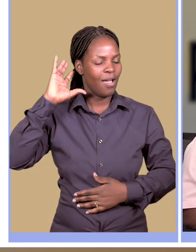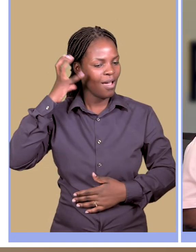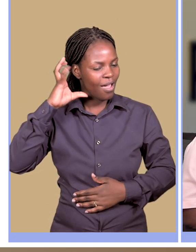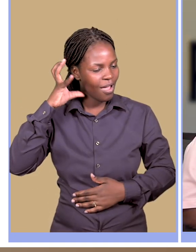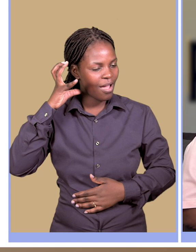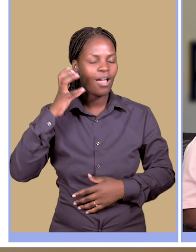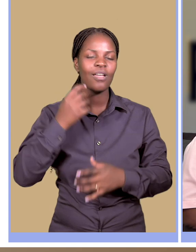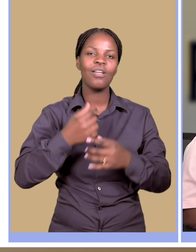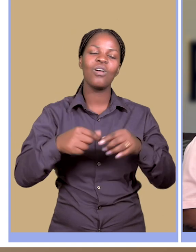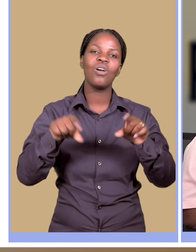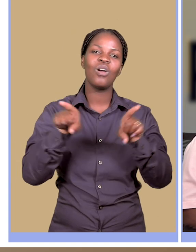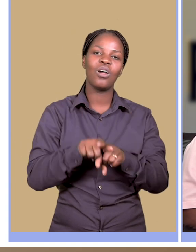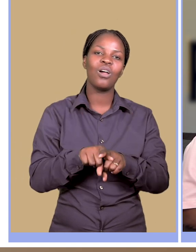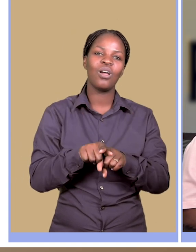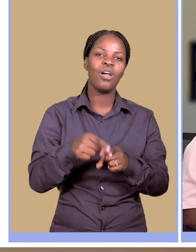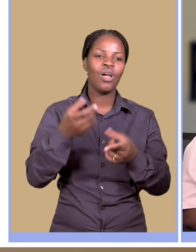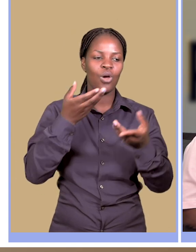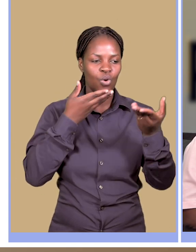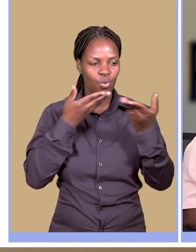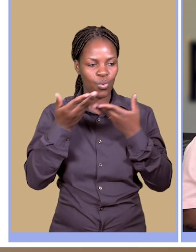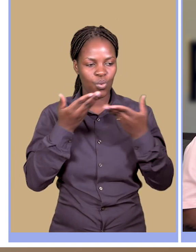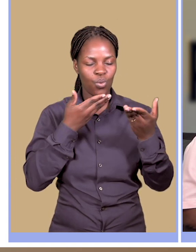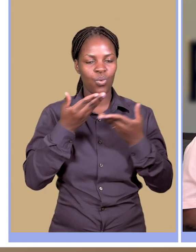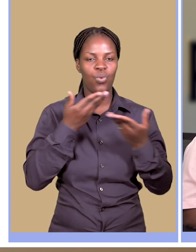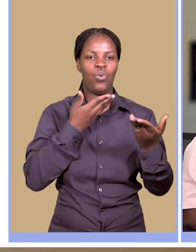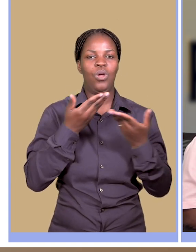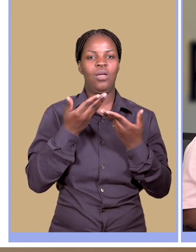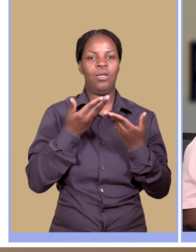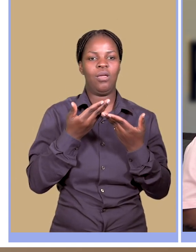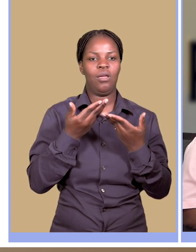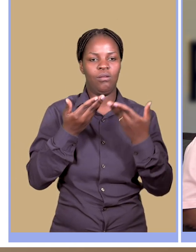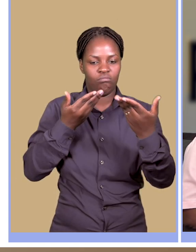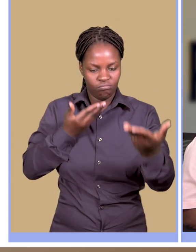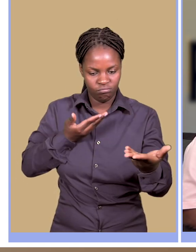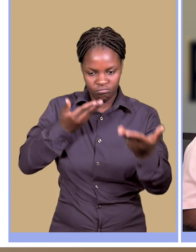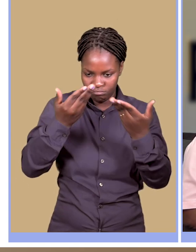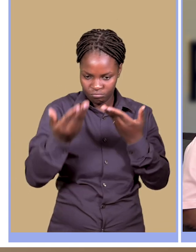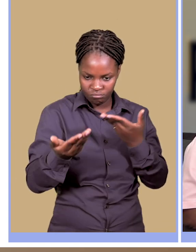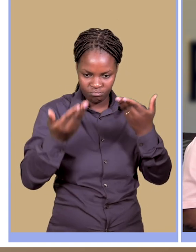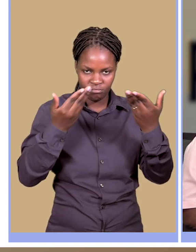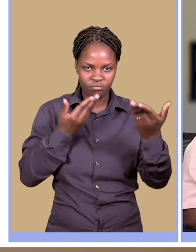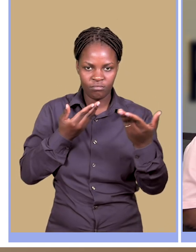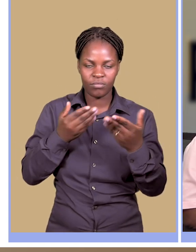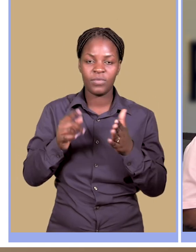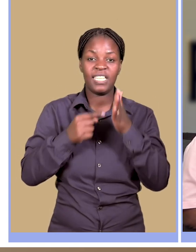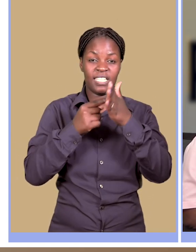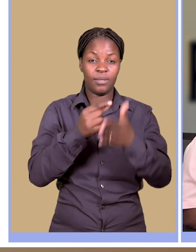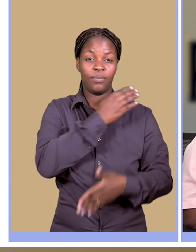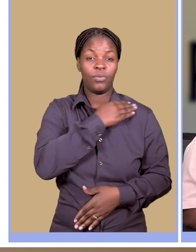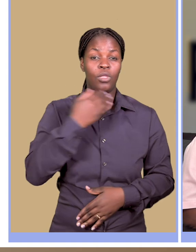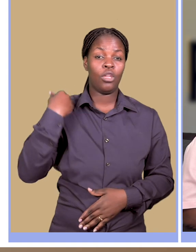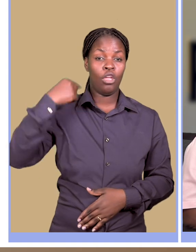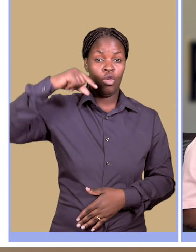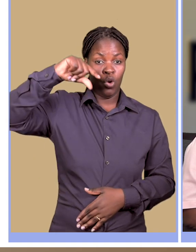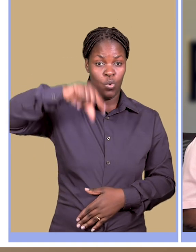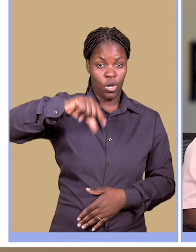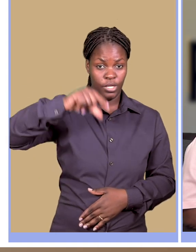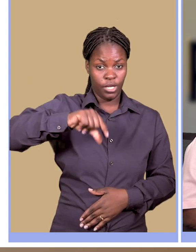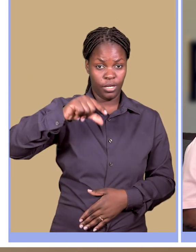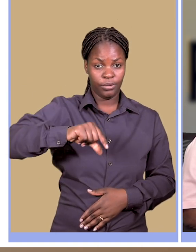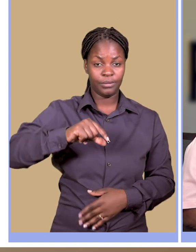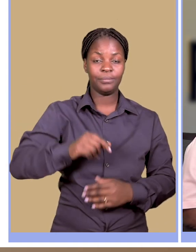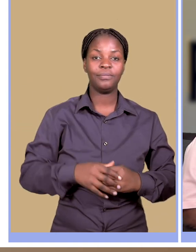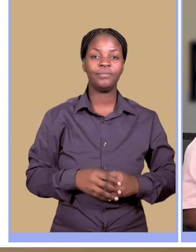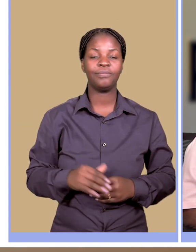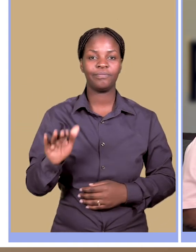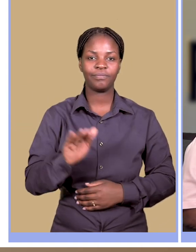intensifique-se a mensagem também nos meios de comunicação interpessoal, que é os agentes comunitários que nós